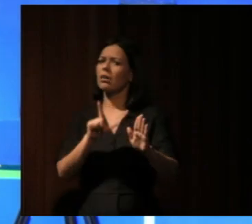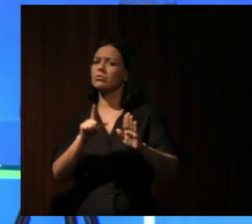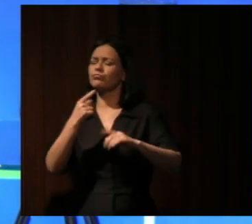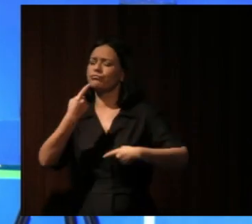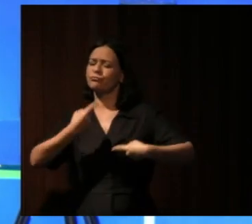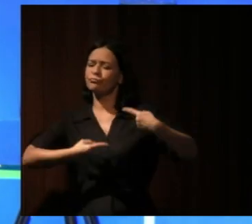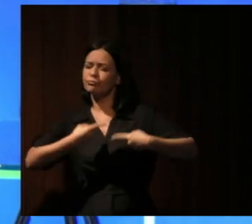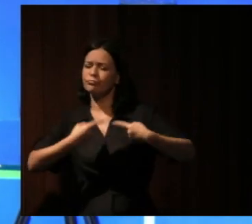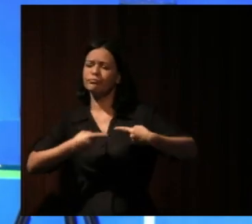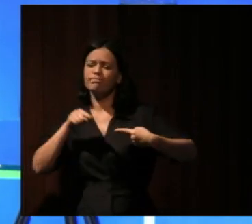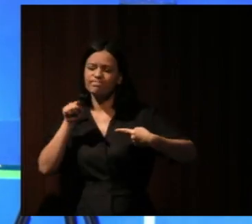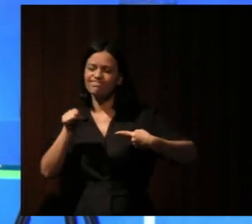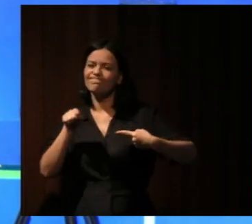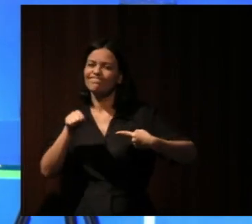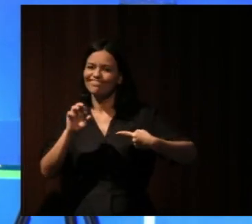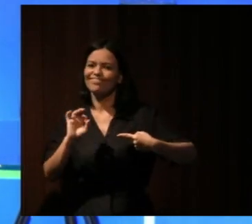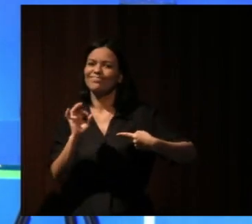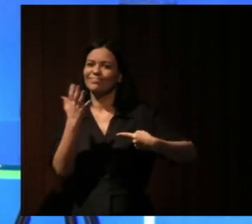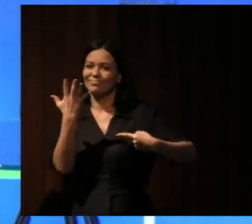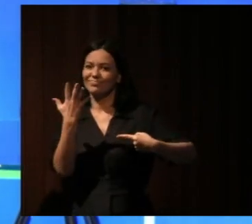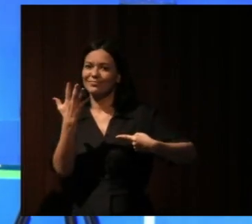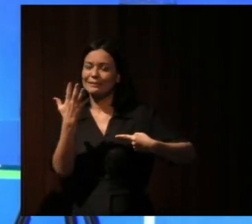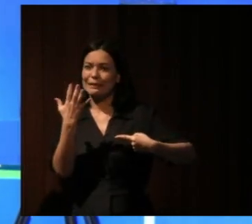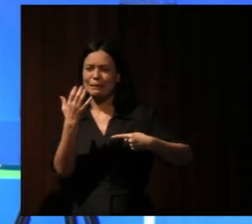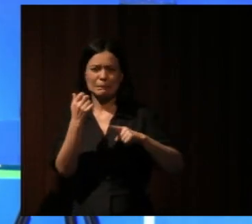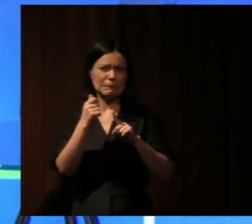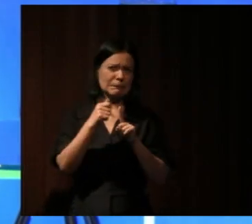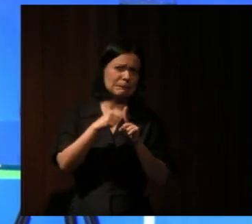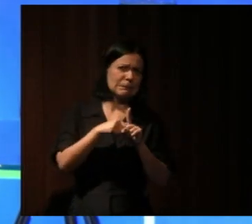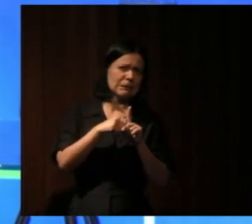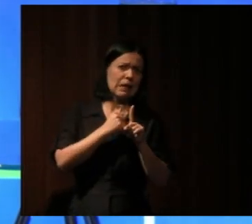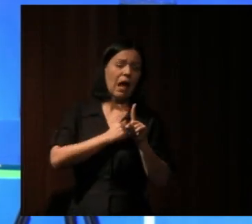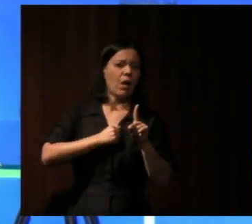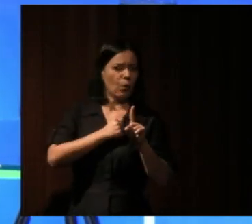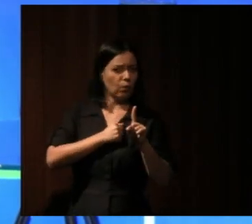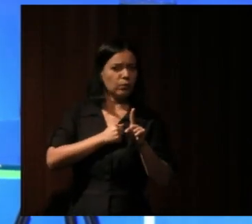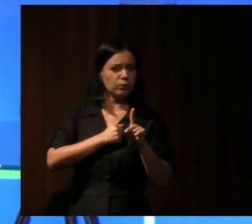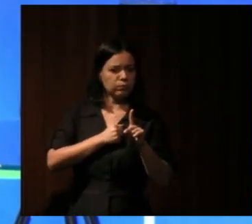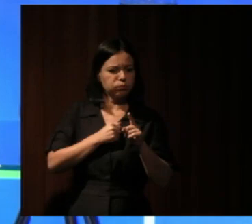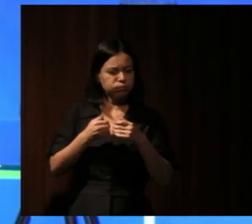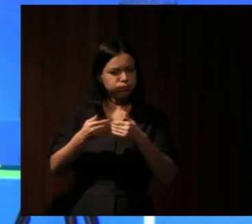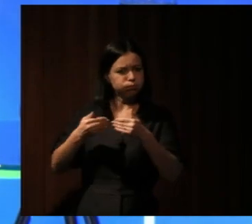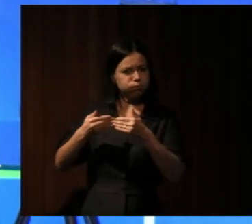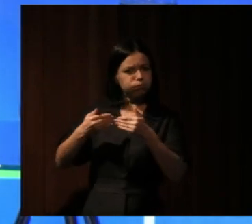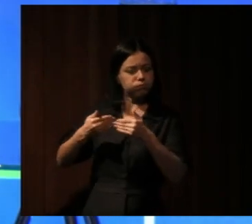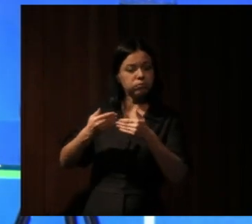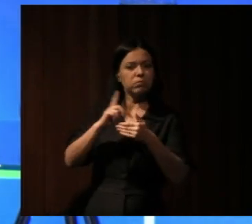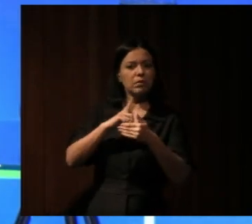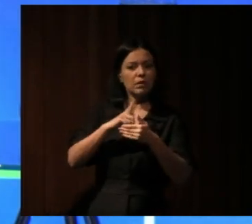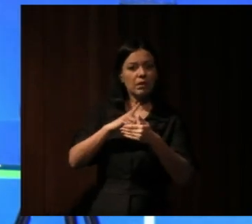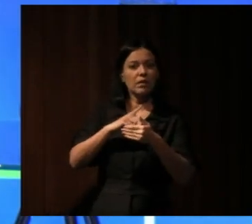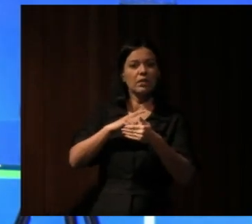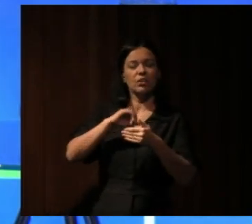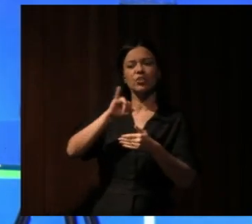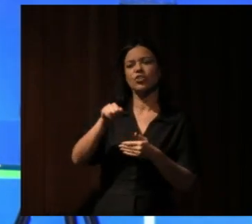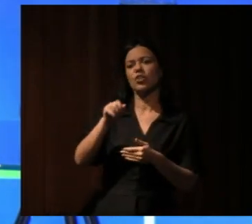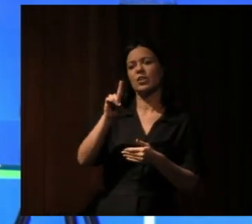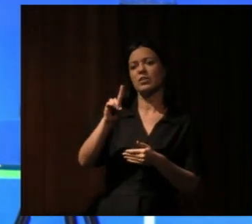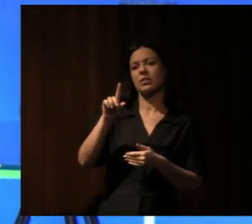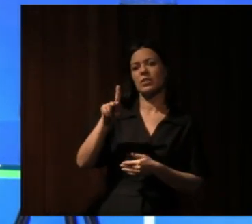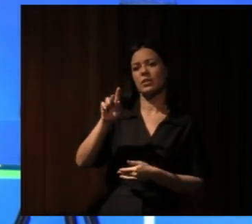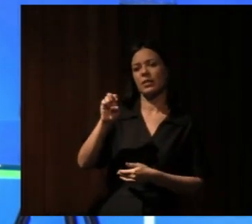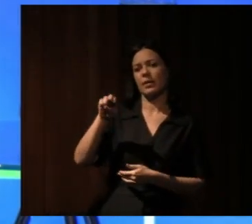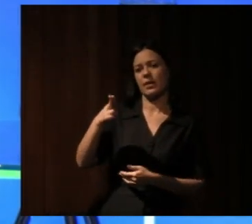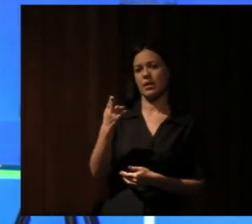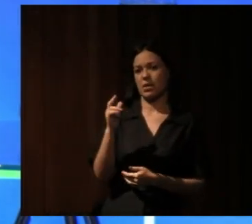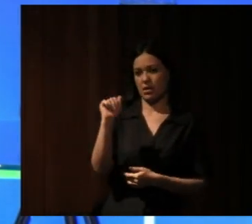porque tinha acontecido eh alguns meses antes acho que Agosto eh o caso de de Jardim da Penha que até a